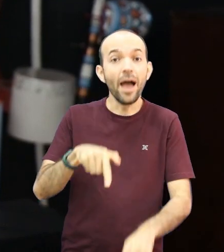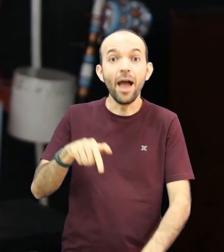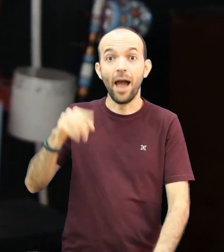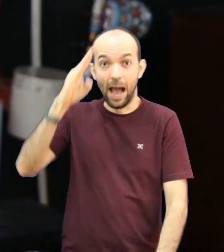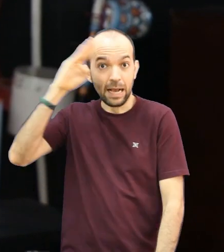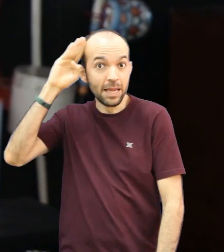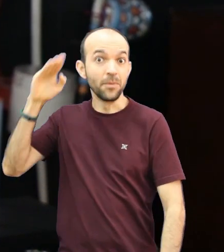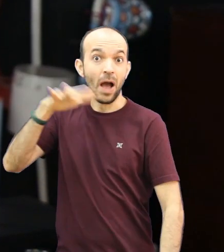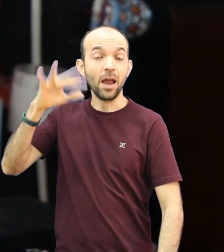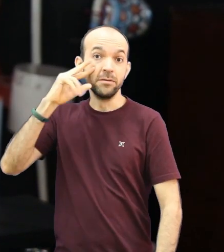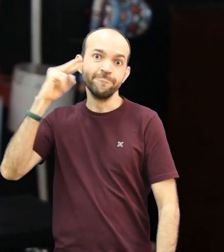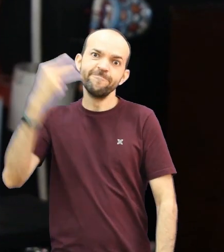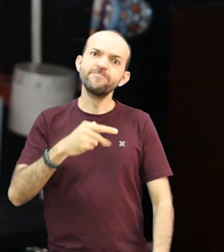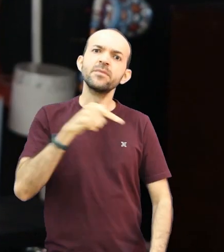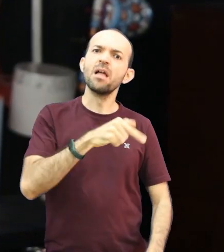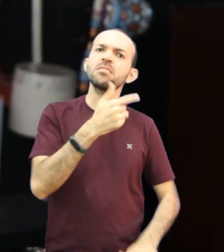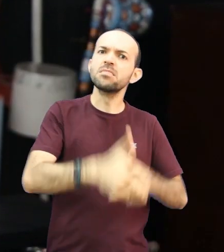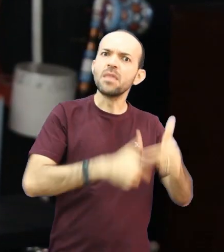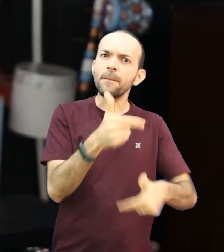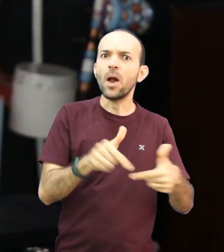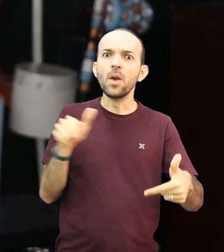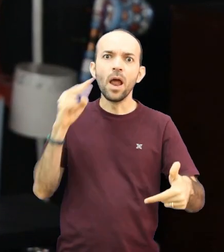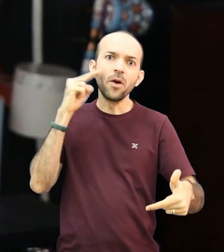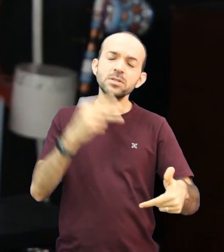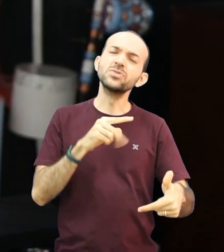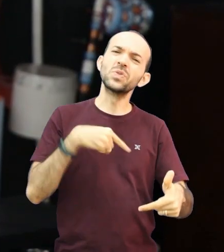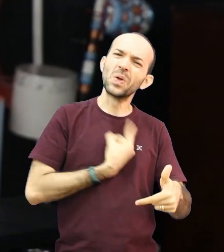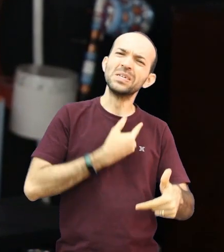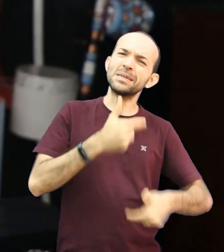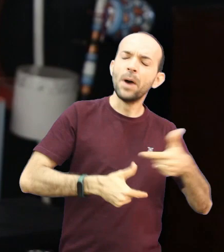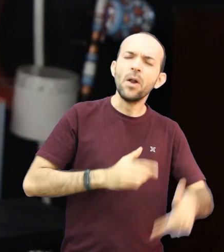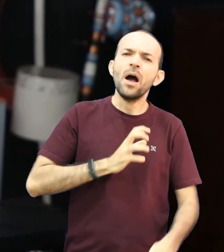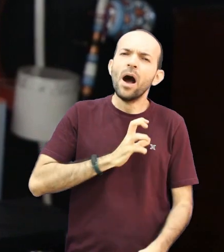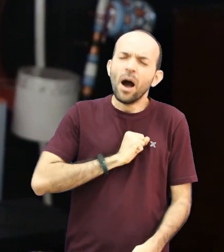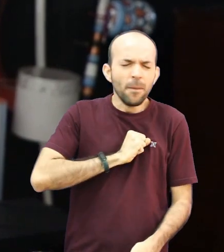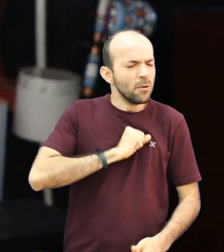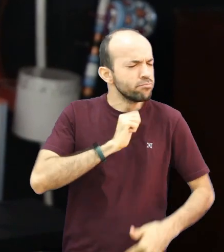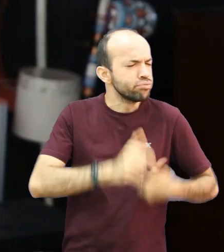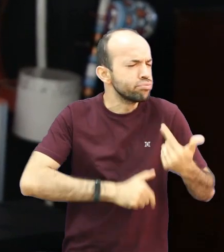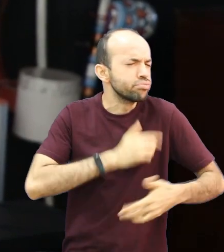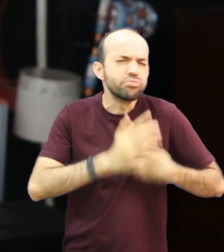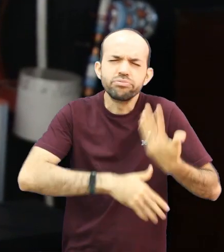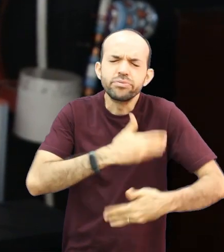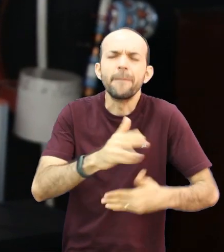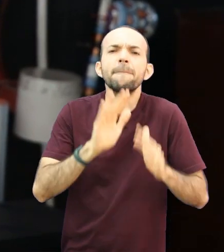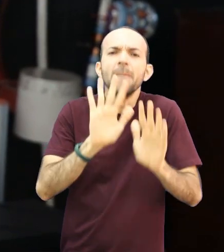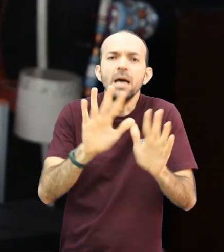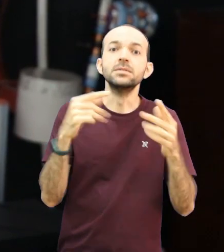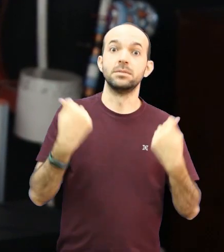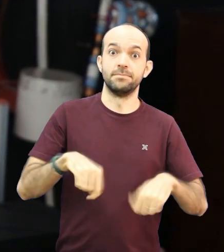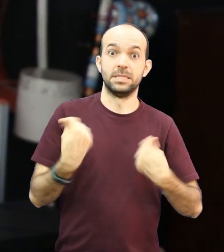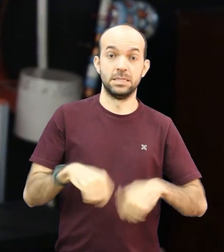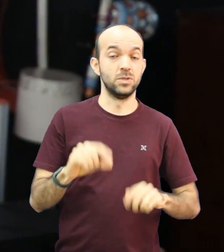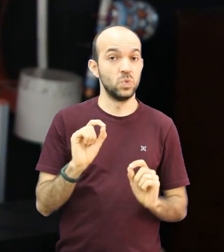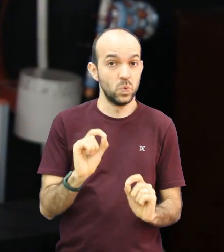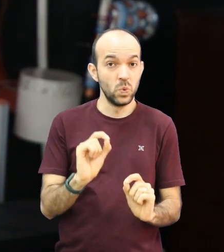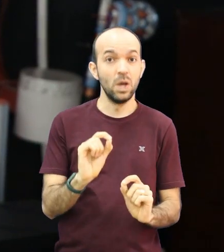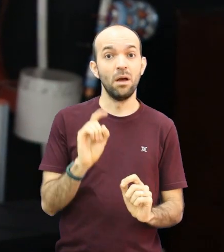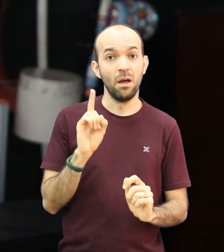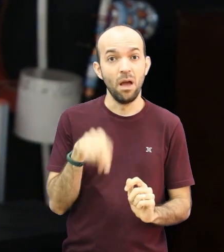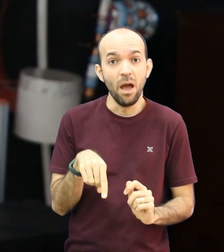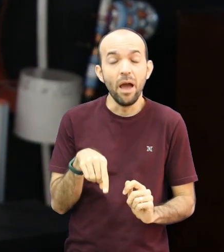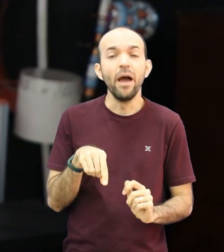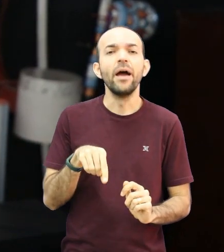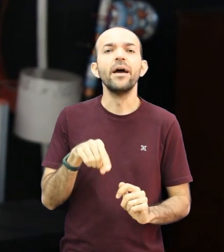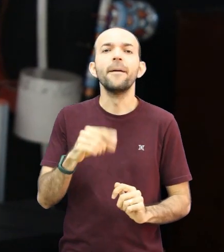que dá credibilidade ao que fazemos a gente faz isso faz tudo com muito amor mas é preciso ter esse esse viés